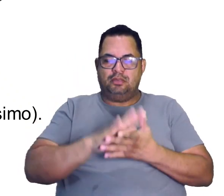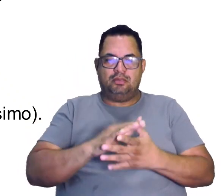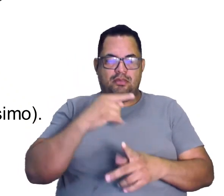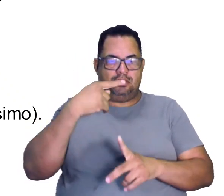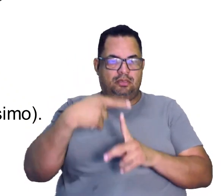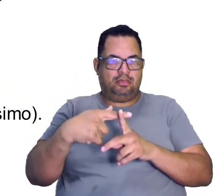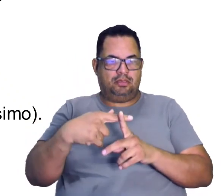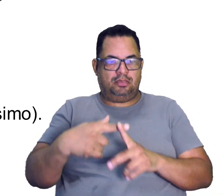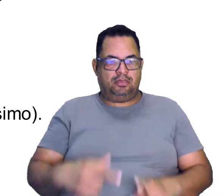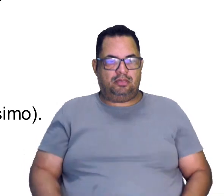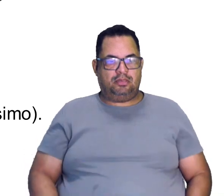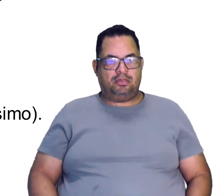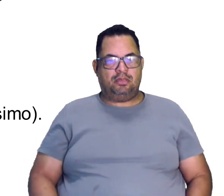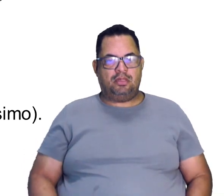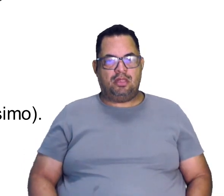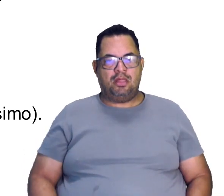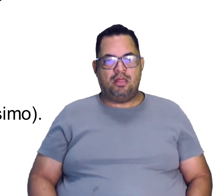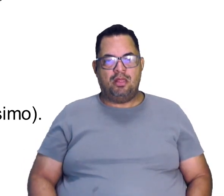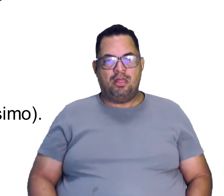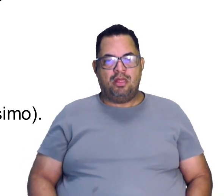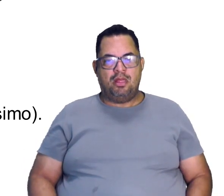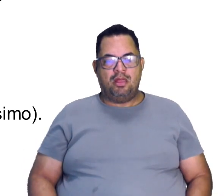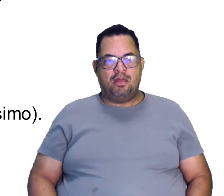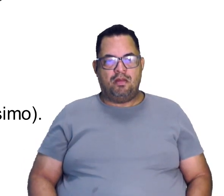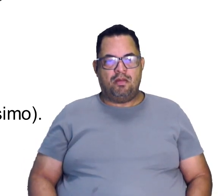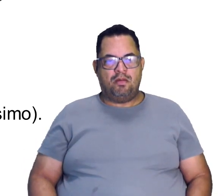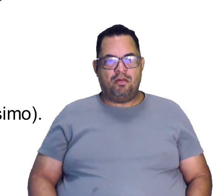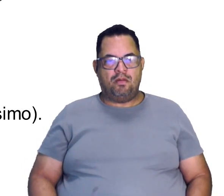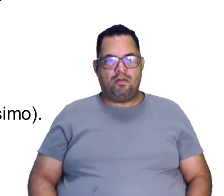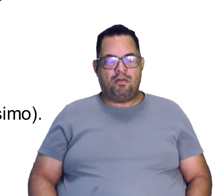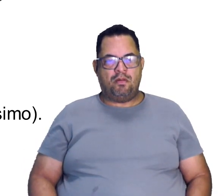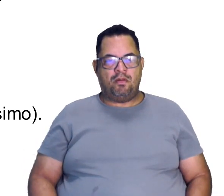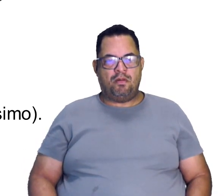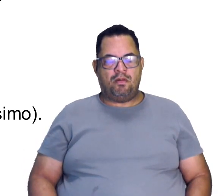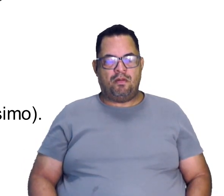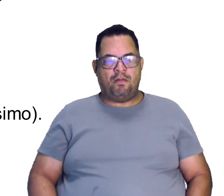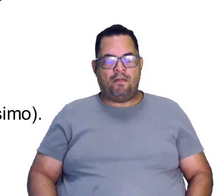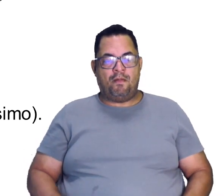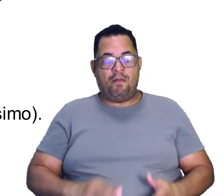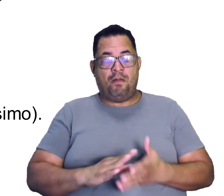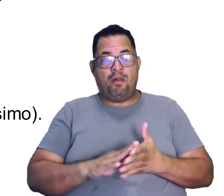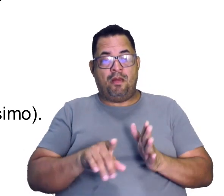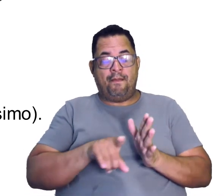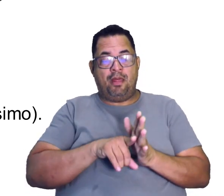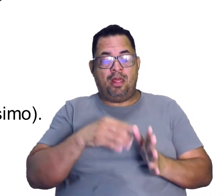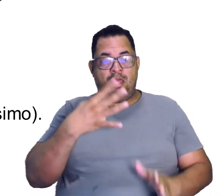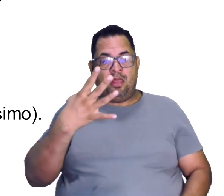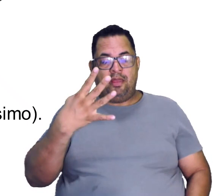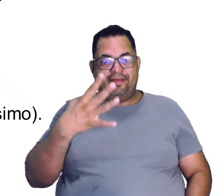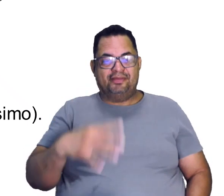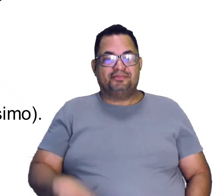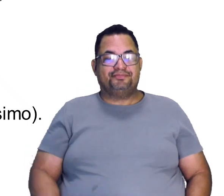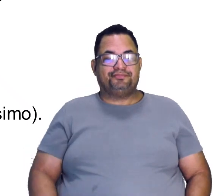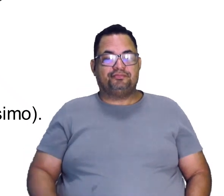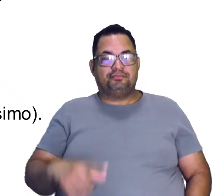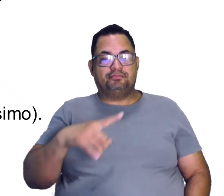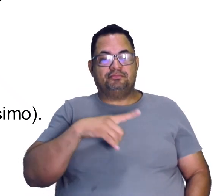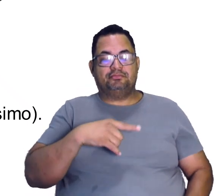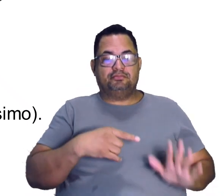ó, 5,6 vezes 10 elevado a menos 4. Aqui eu